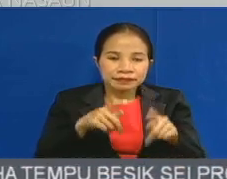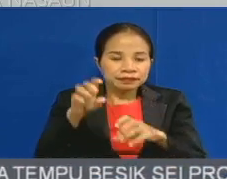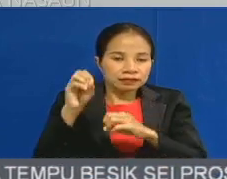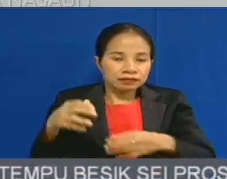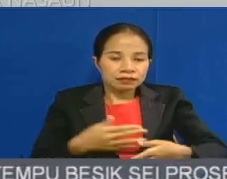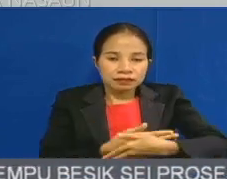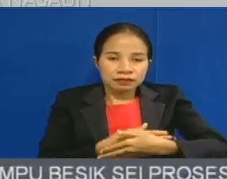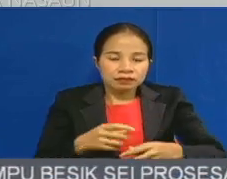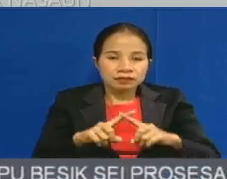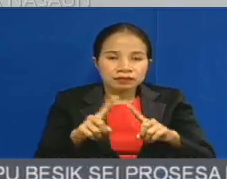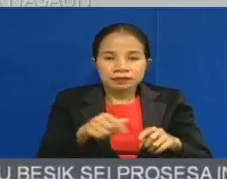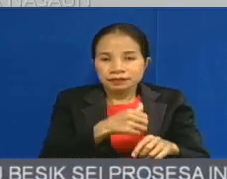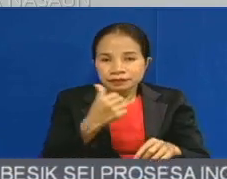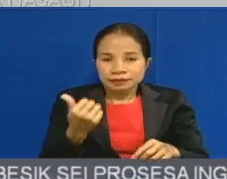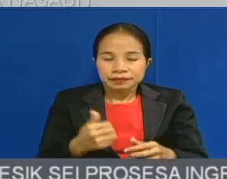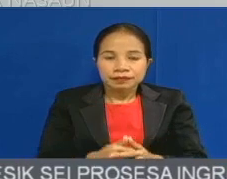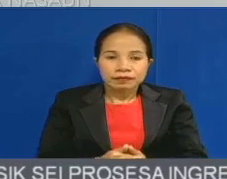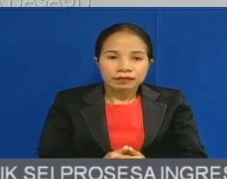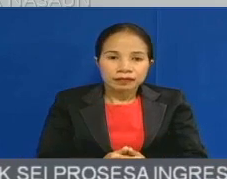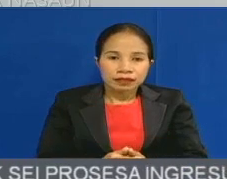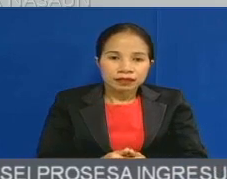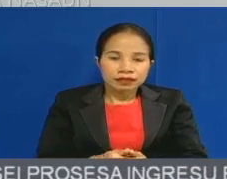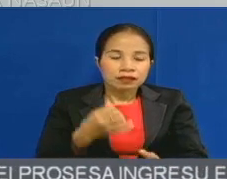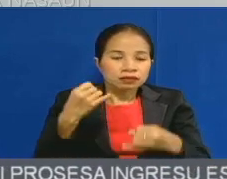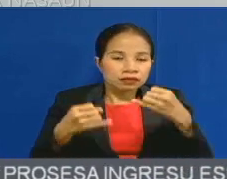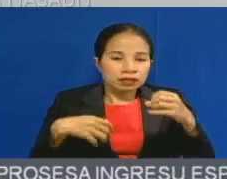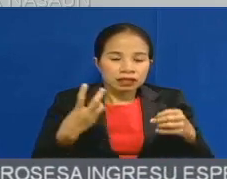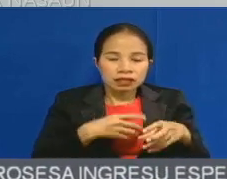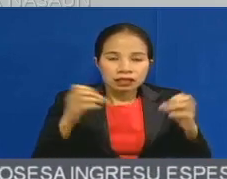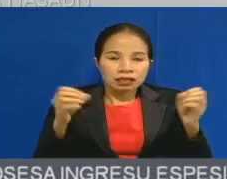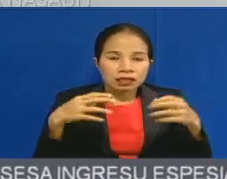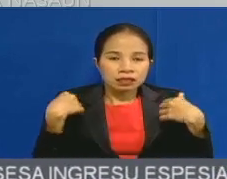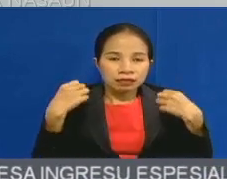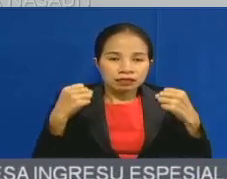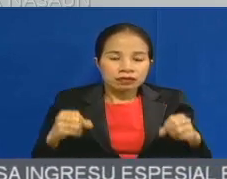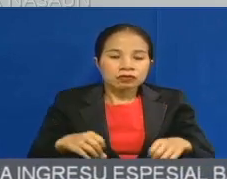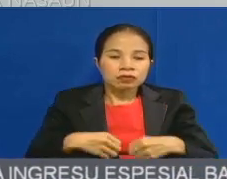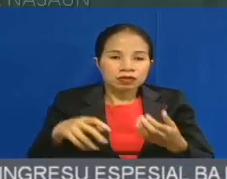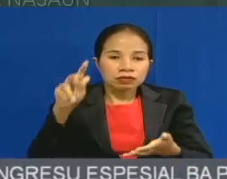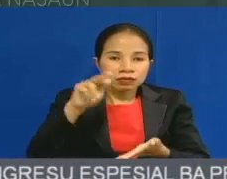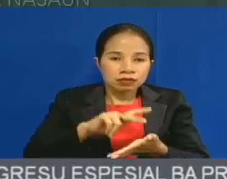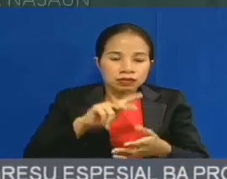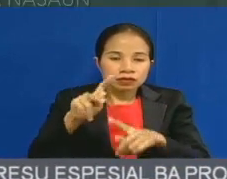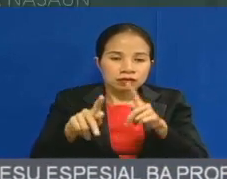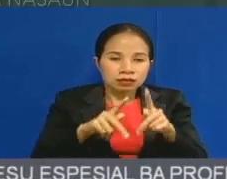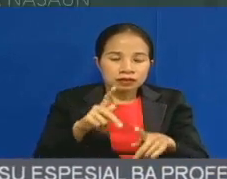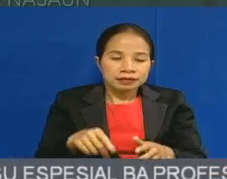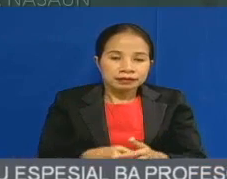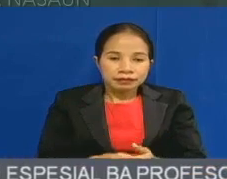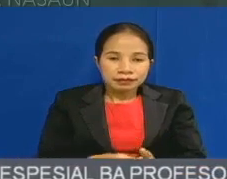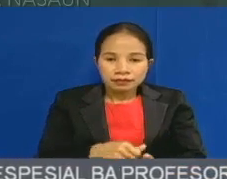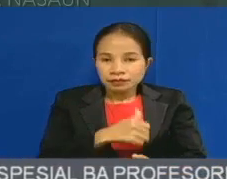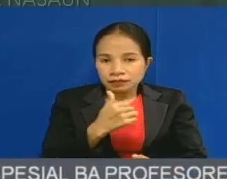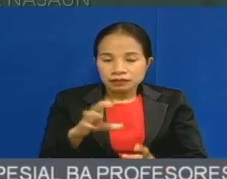ba quadro jurídico e tal aí a lei de me fortifica ou isso ato portese de nele ansia. Husi Sorin